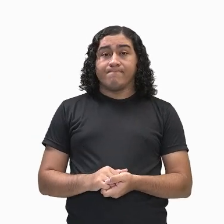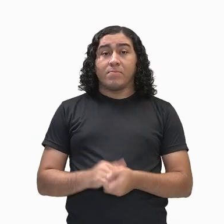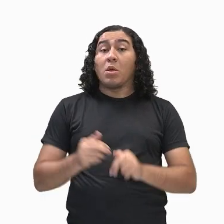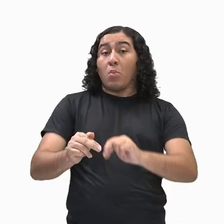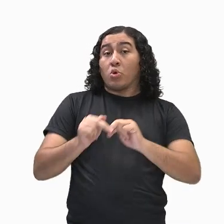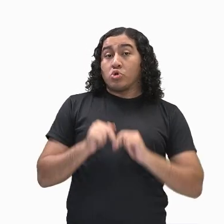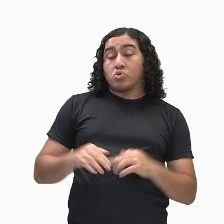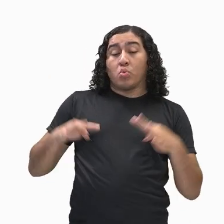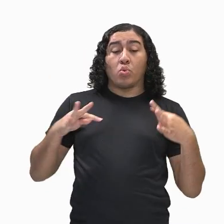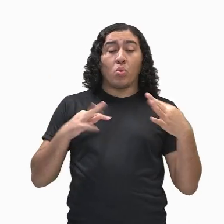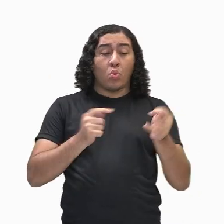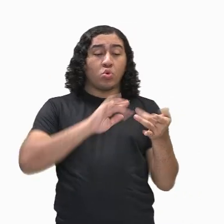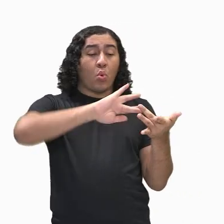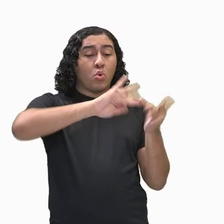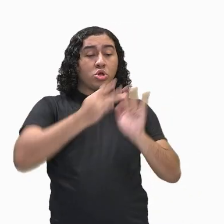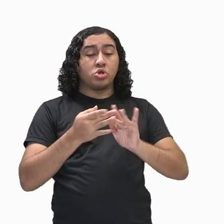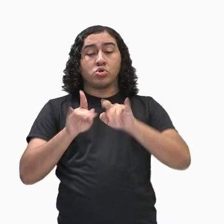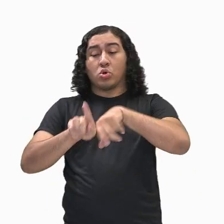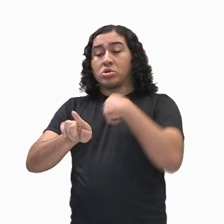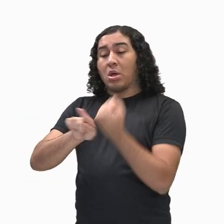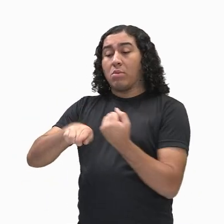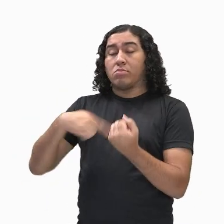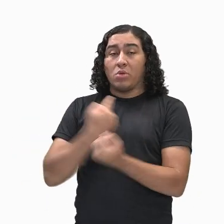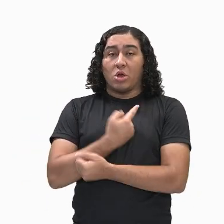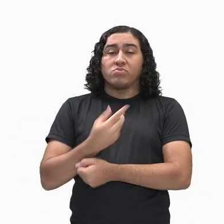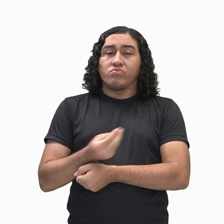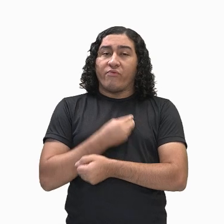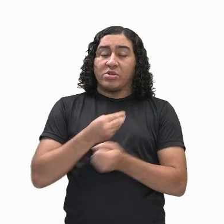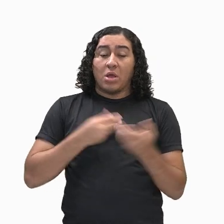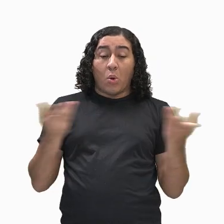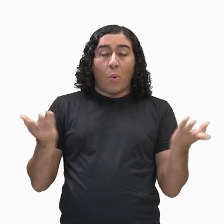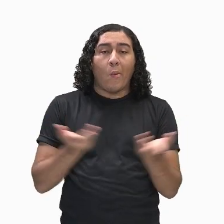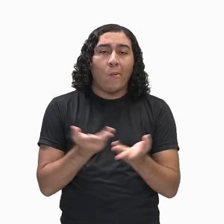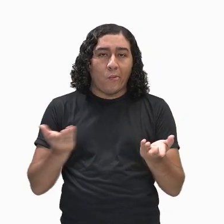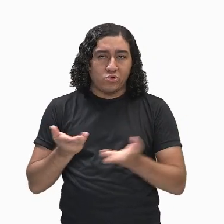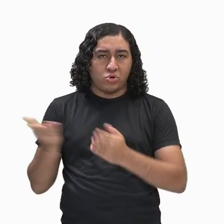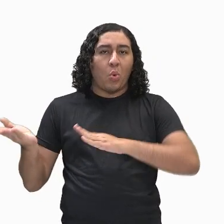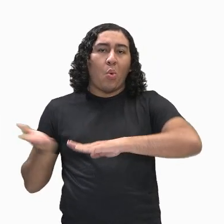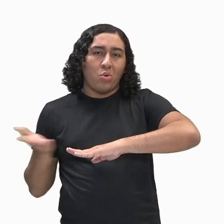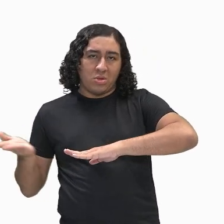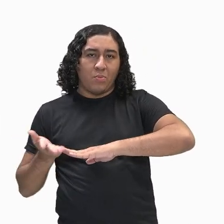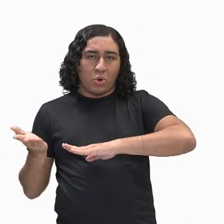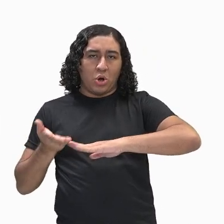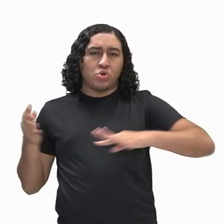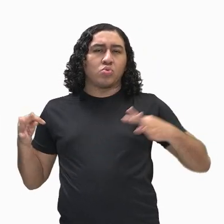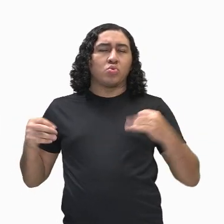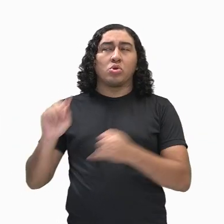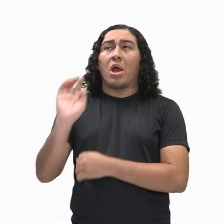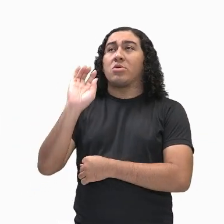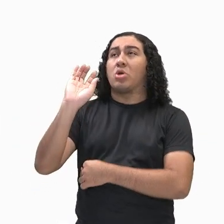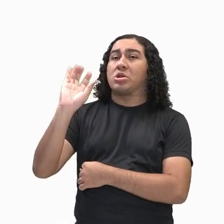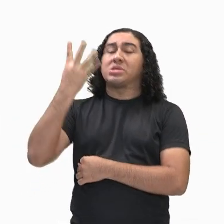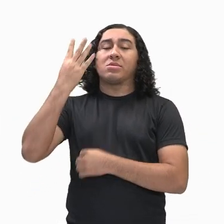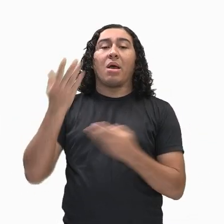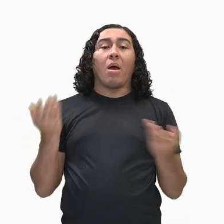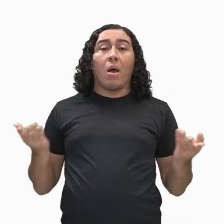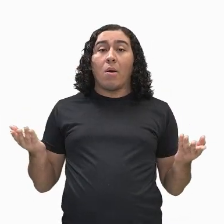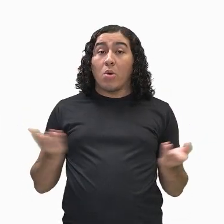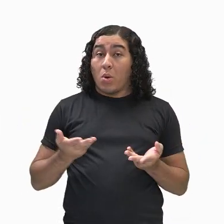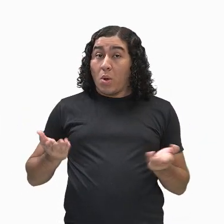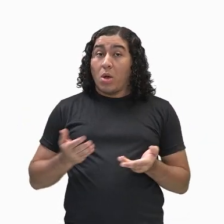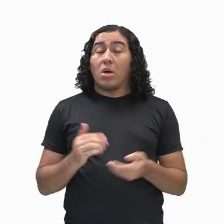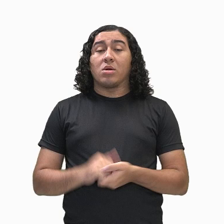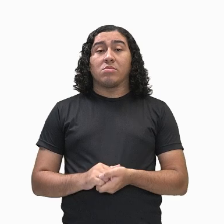esse contexto social que nós estamos vivendo no mundo contemporâneo, aquilo que está acontecendo agora, eles